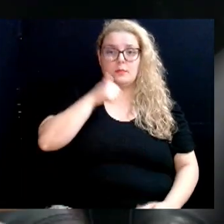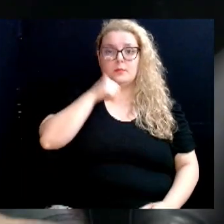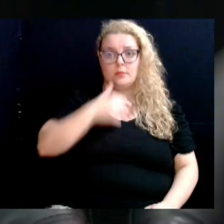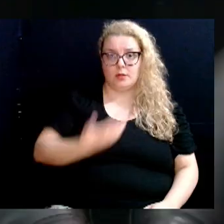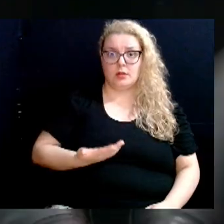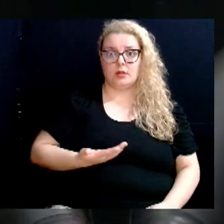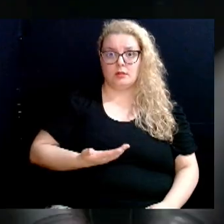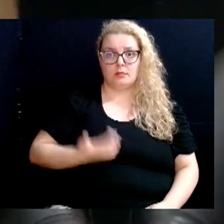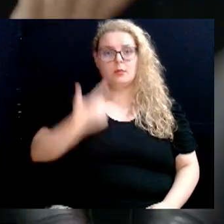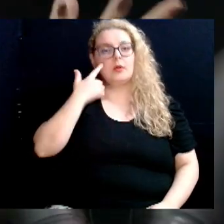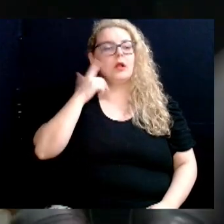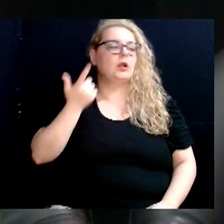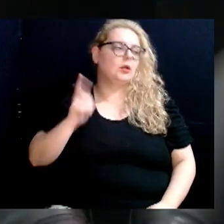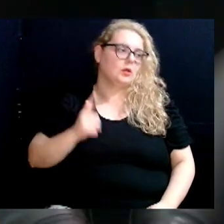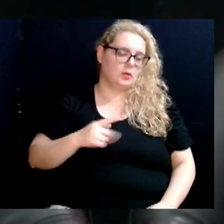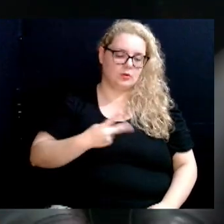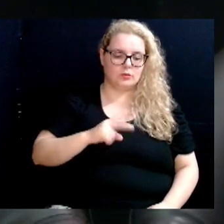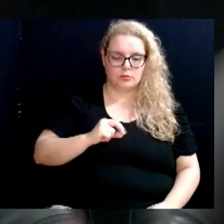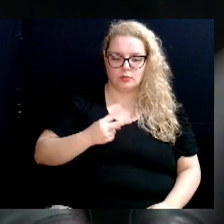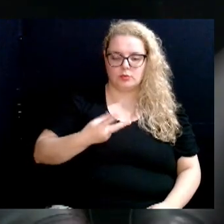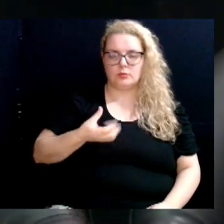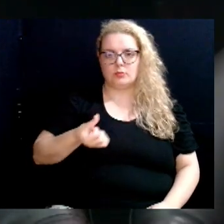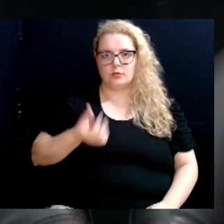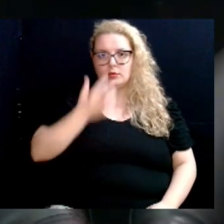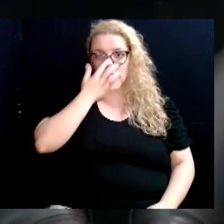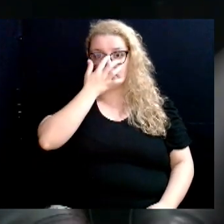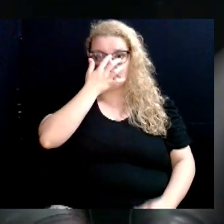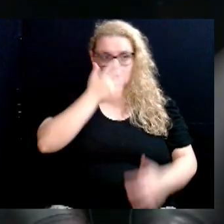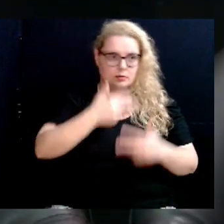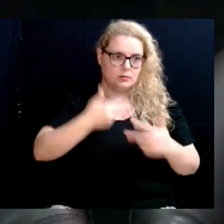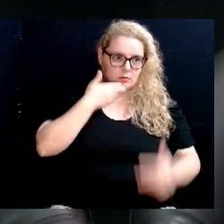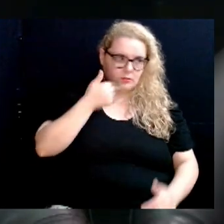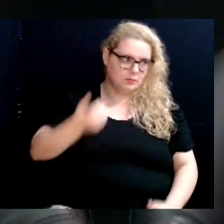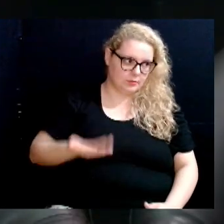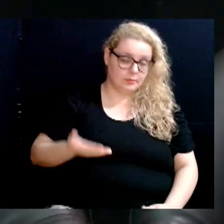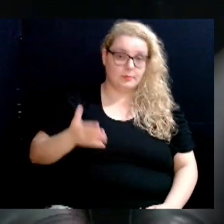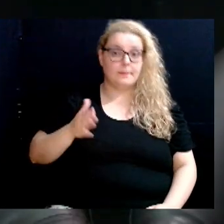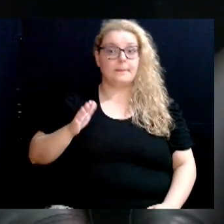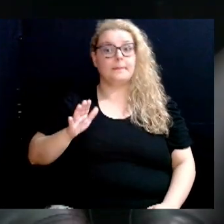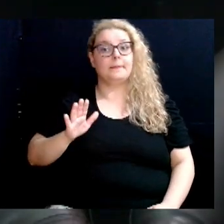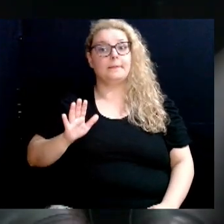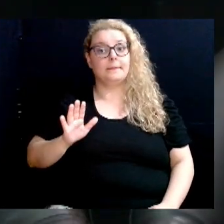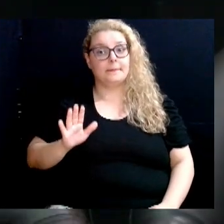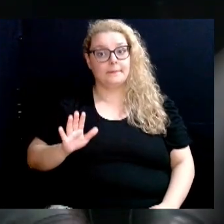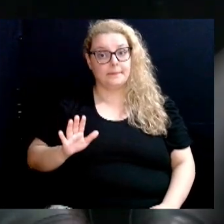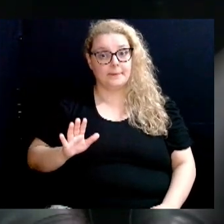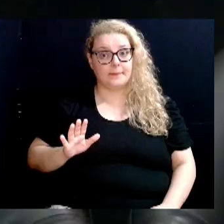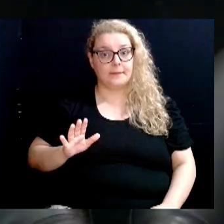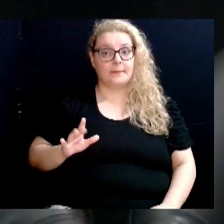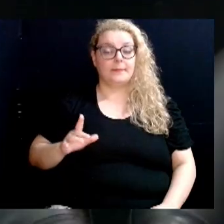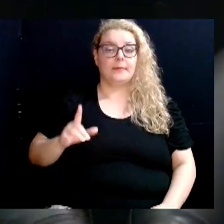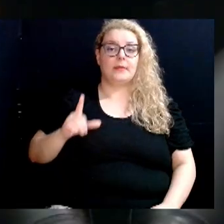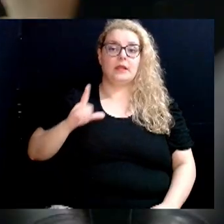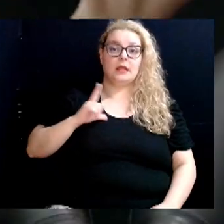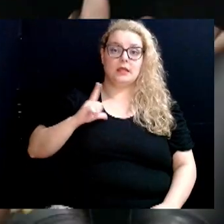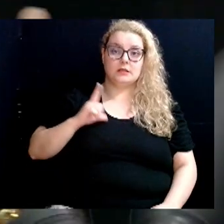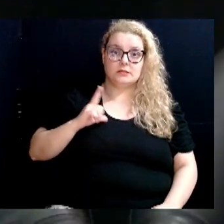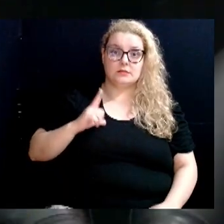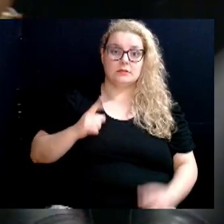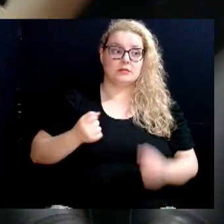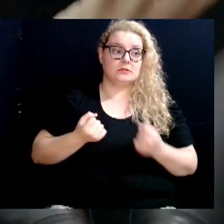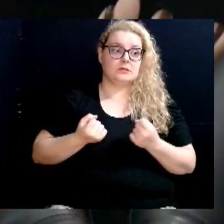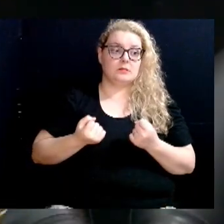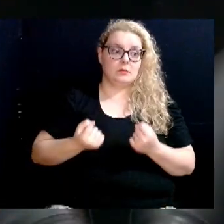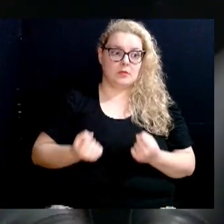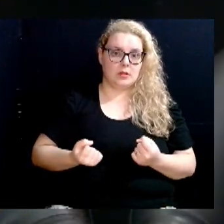está em 2026, as coisas estão melhores, mas ainda existe esse peso, né? Então, o homem é